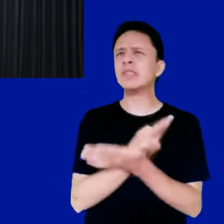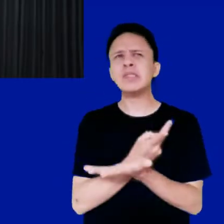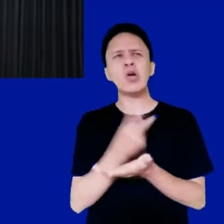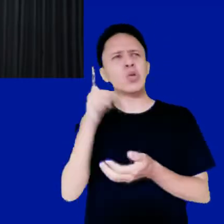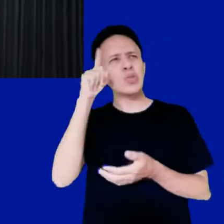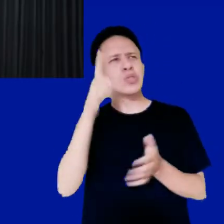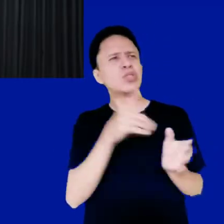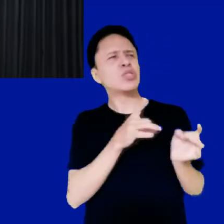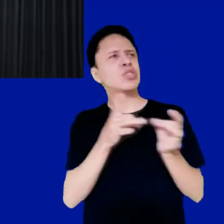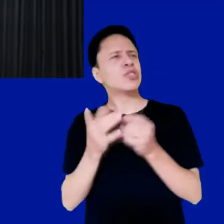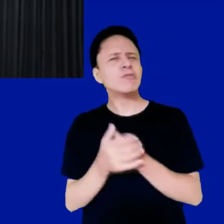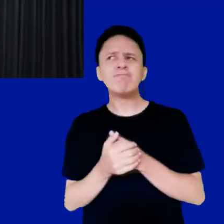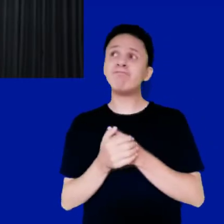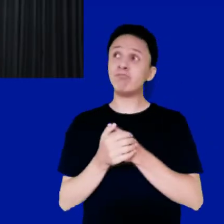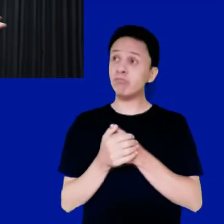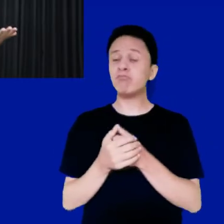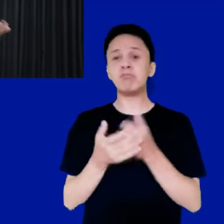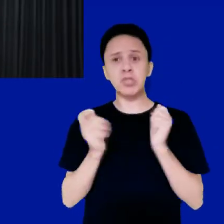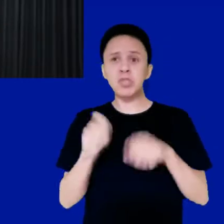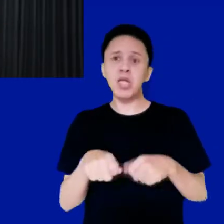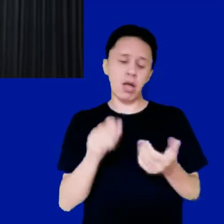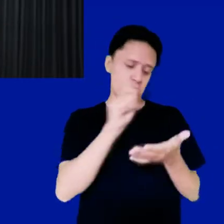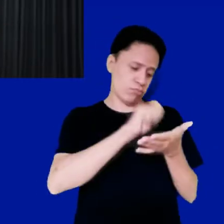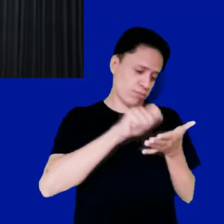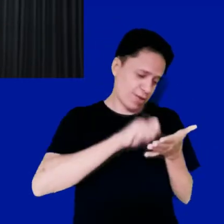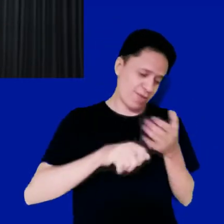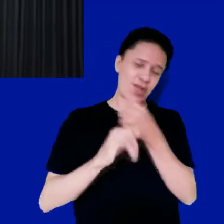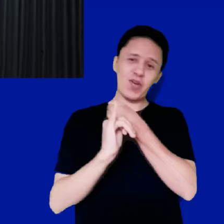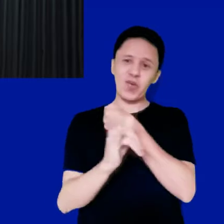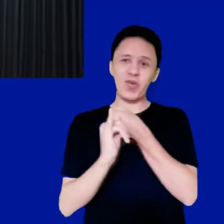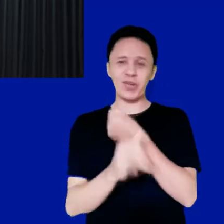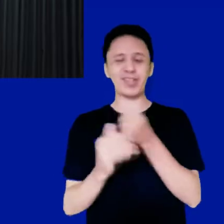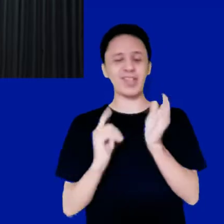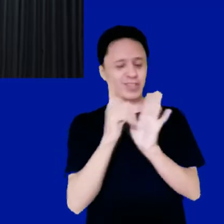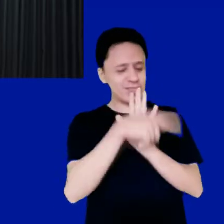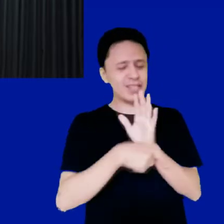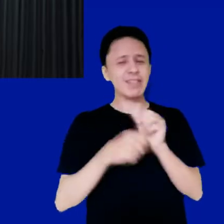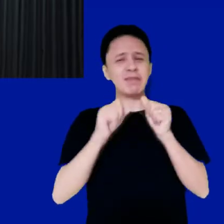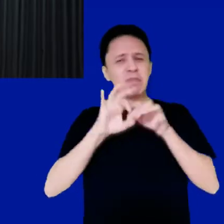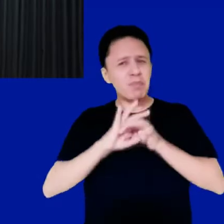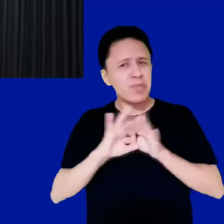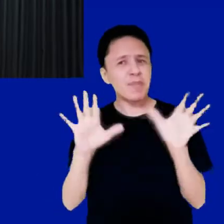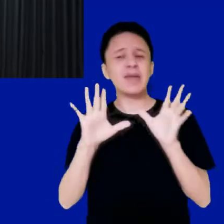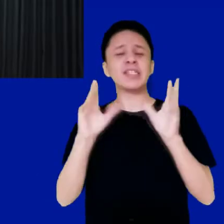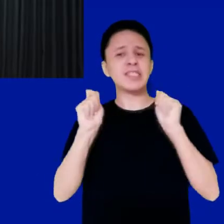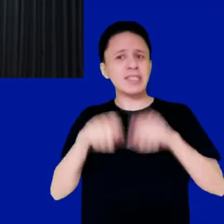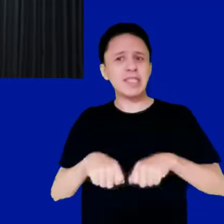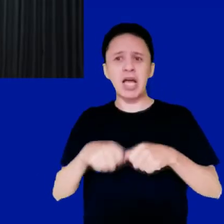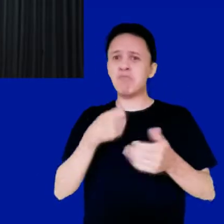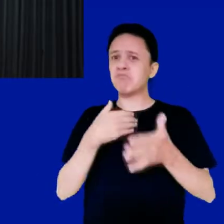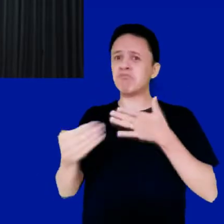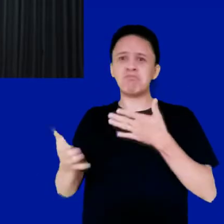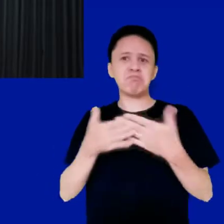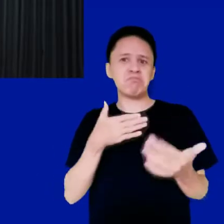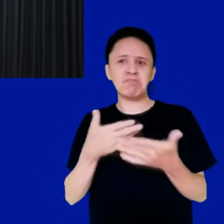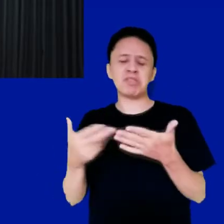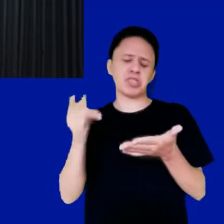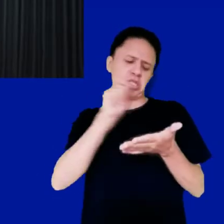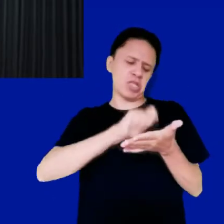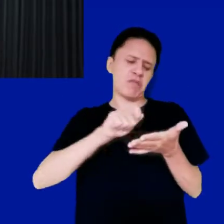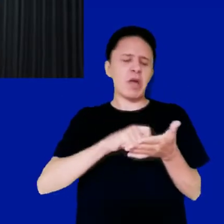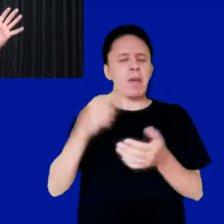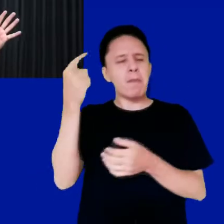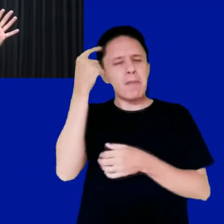coisa que poderia ter acontecido no cotidiano é motivo para escrever uma crônica. Ou seja, o gênero permite que nós